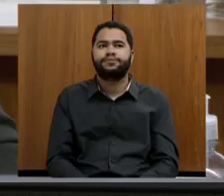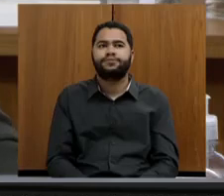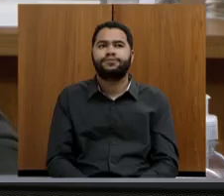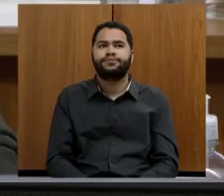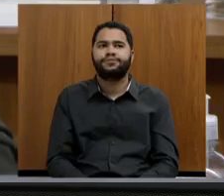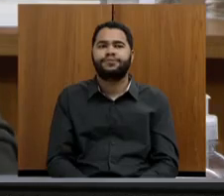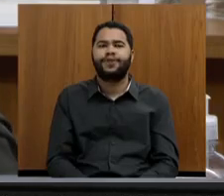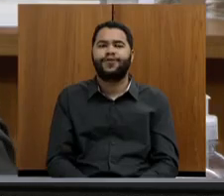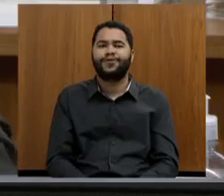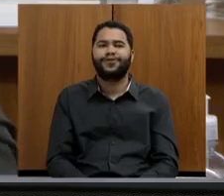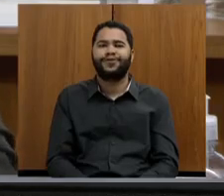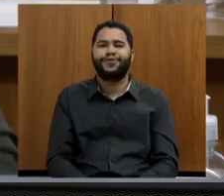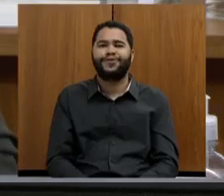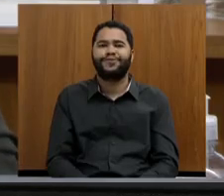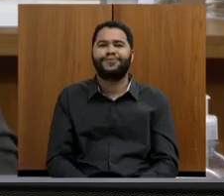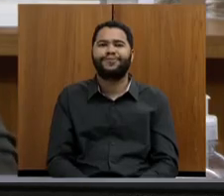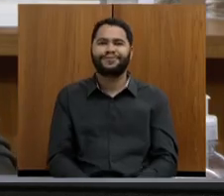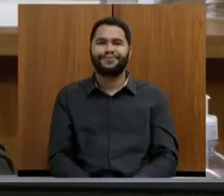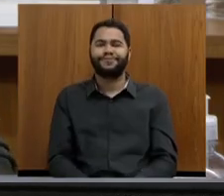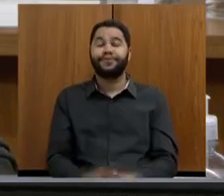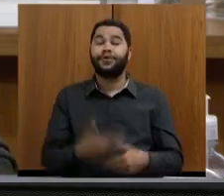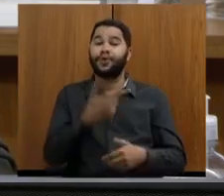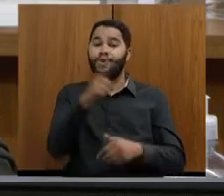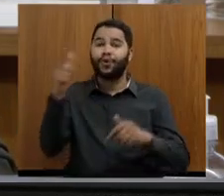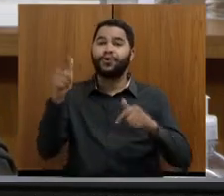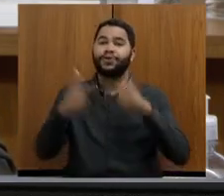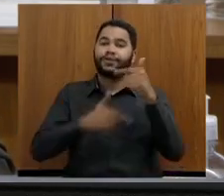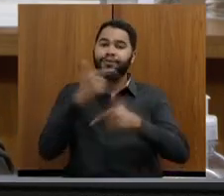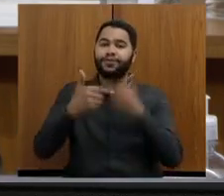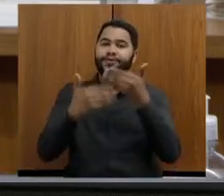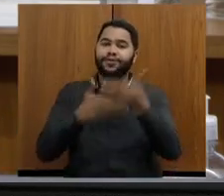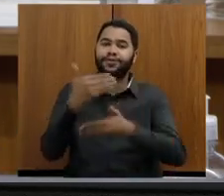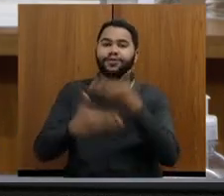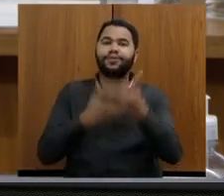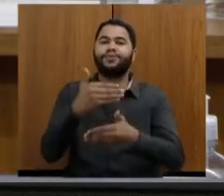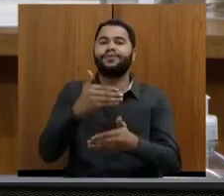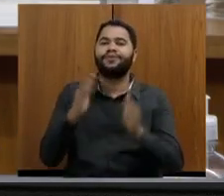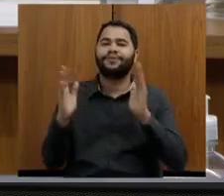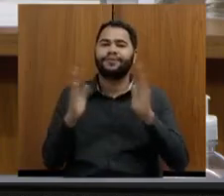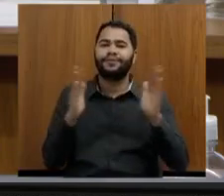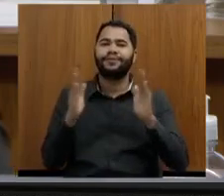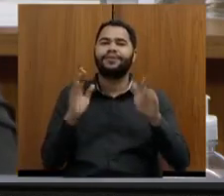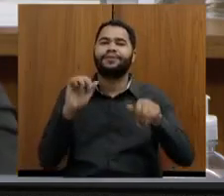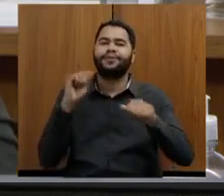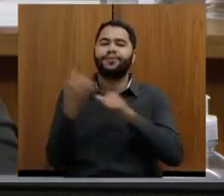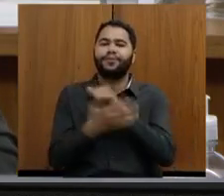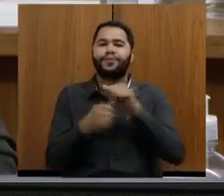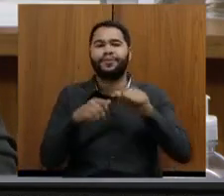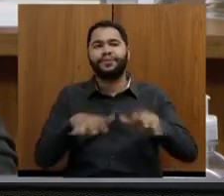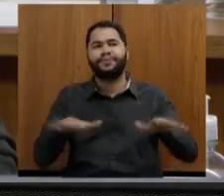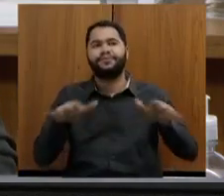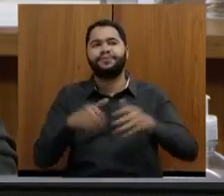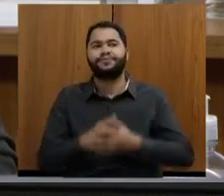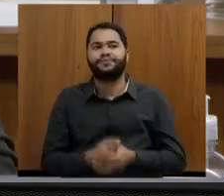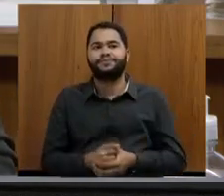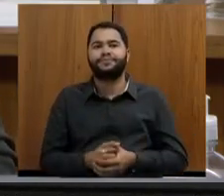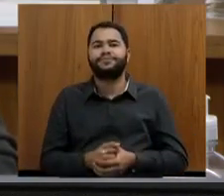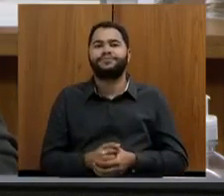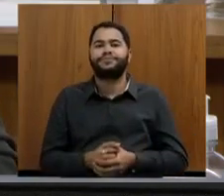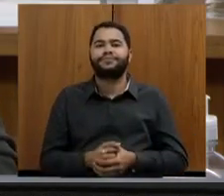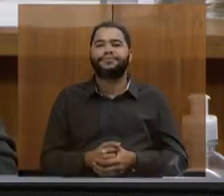e pode passar já disse esses números outras atividades desenvolvidas durante a pandemia que merecem destaque